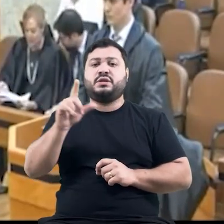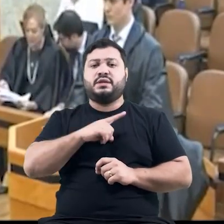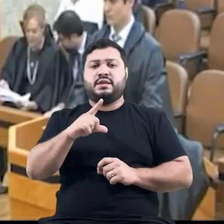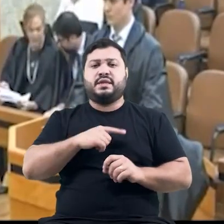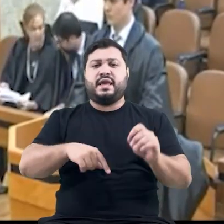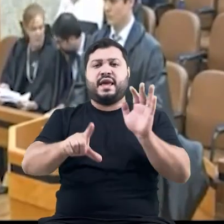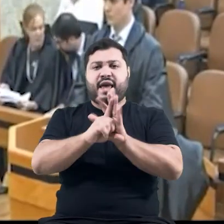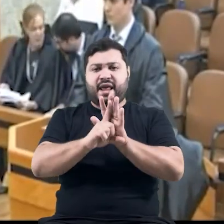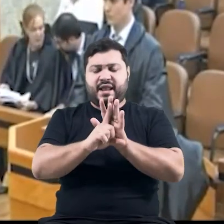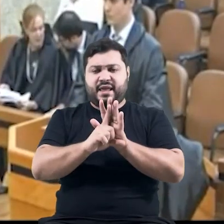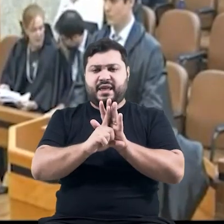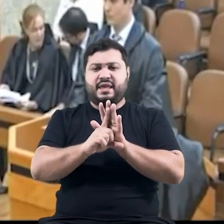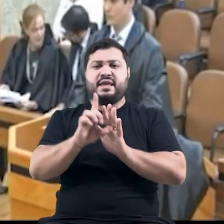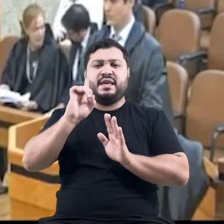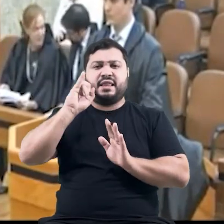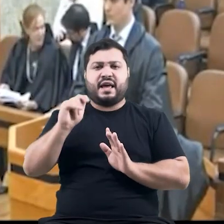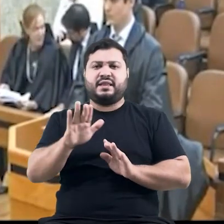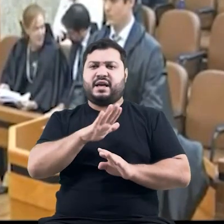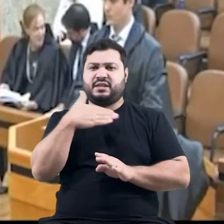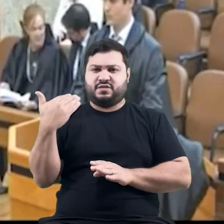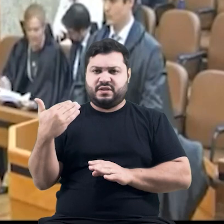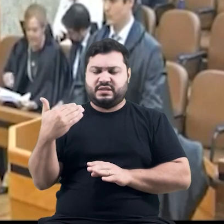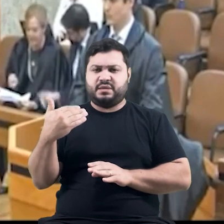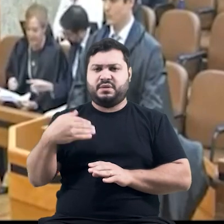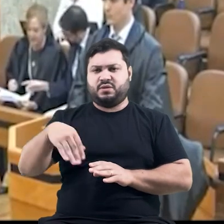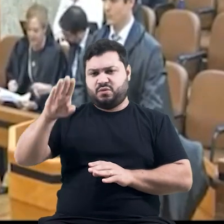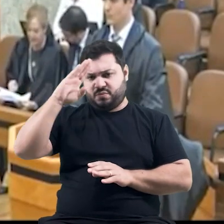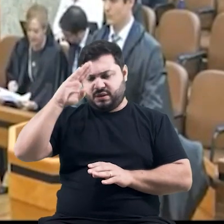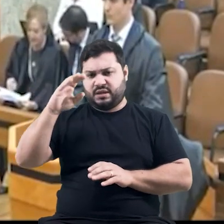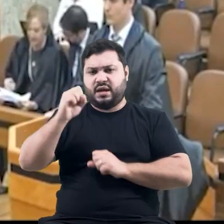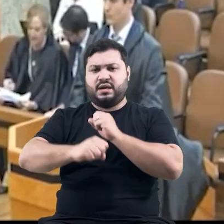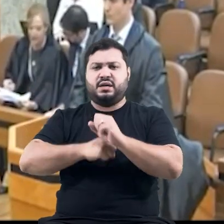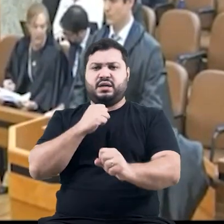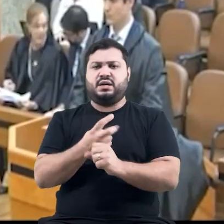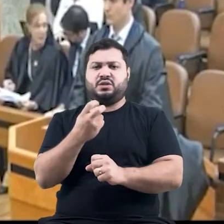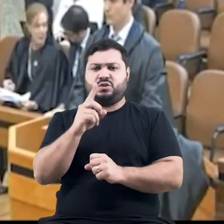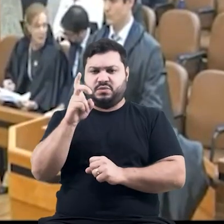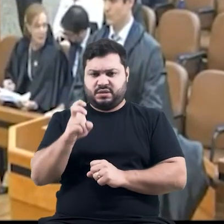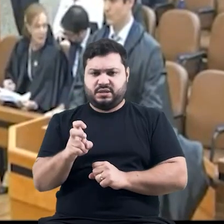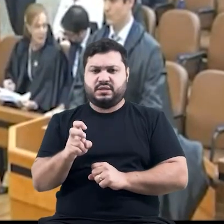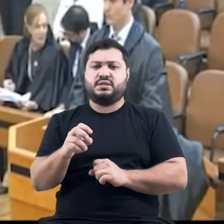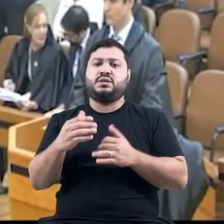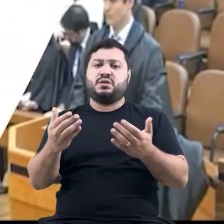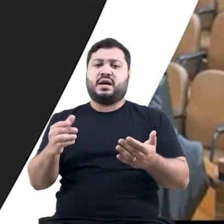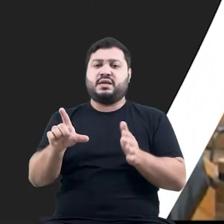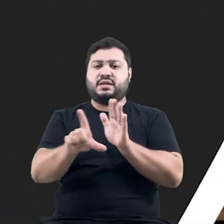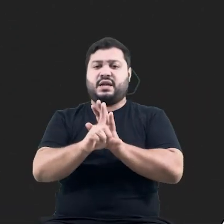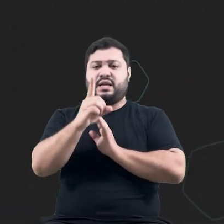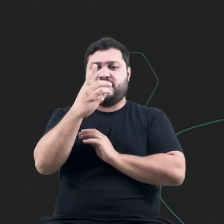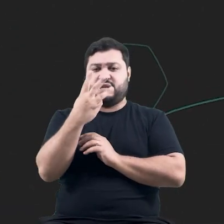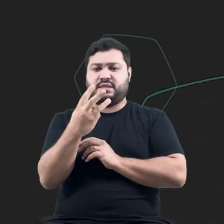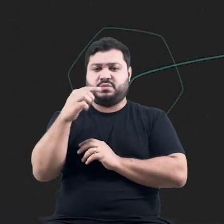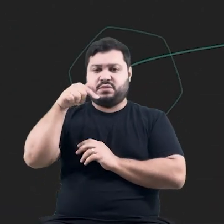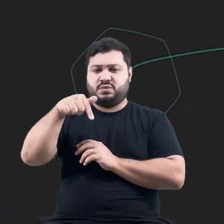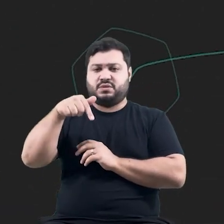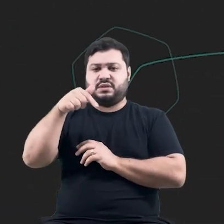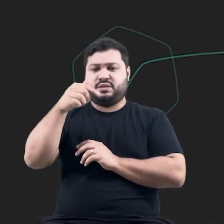é regida pela lei vigente na data de falecimento do militar em 2015. No caso, a Lei